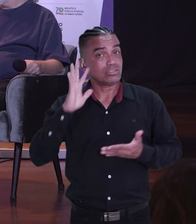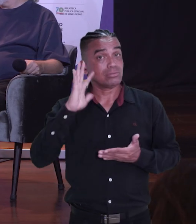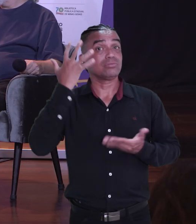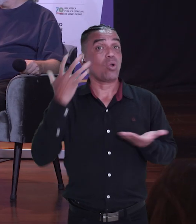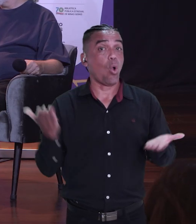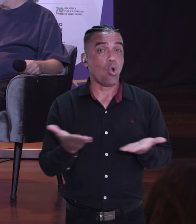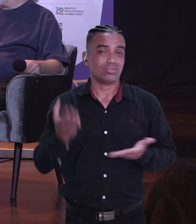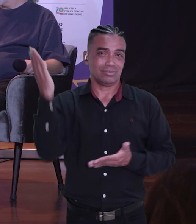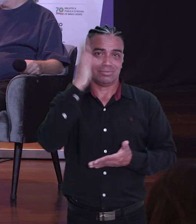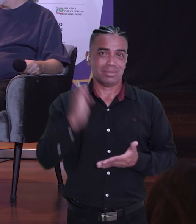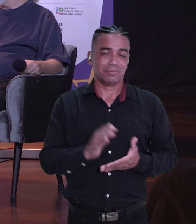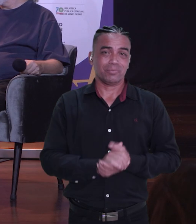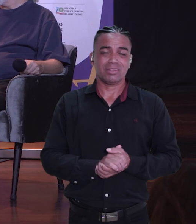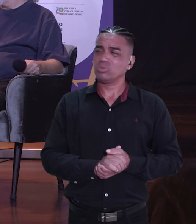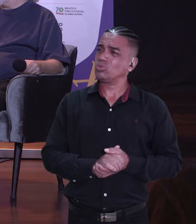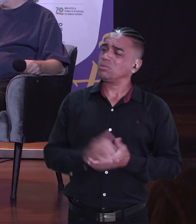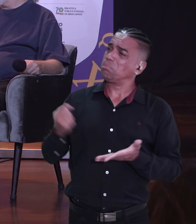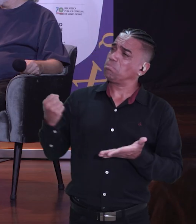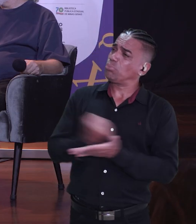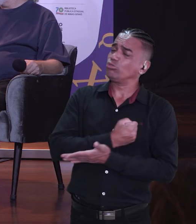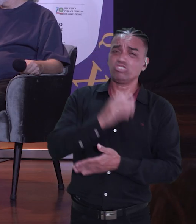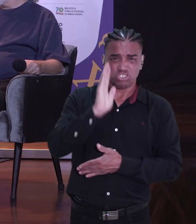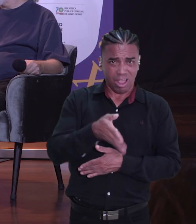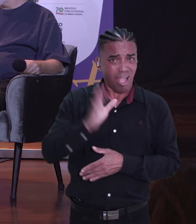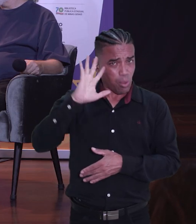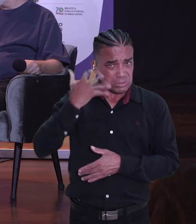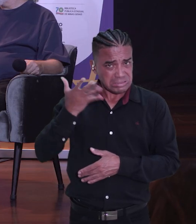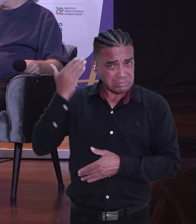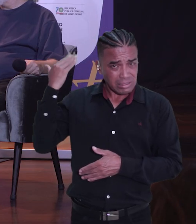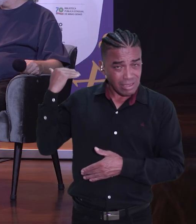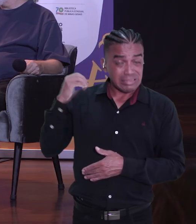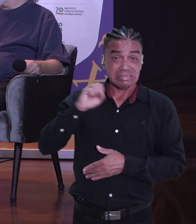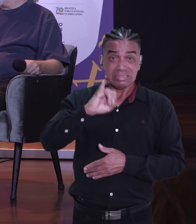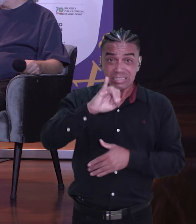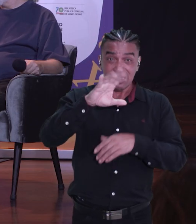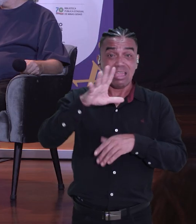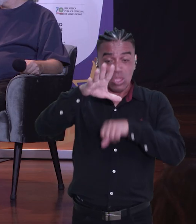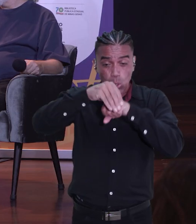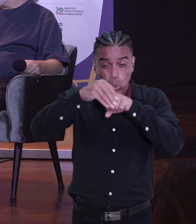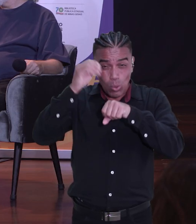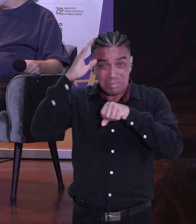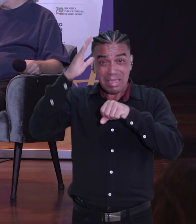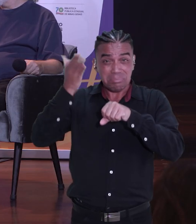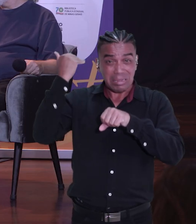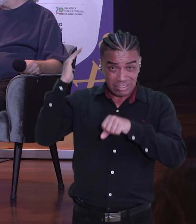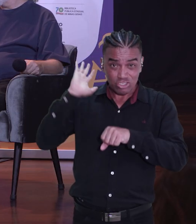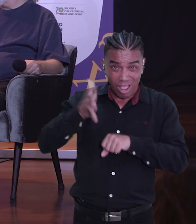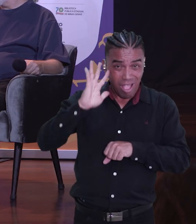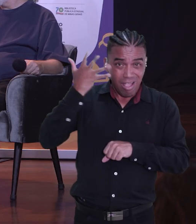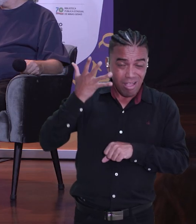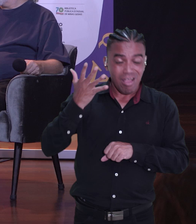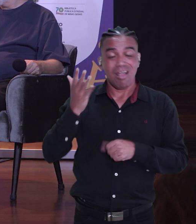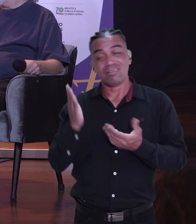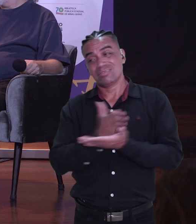entendeu? Então, quer dizer, as pessoas estão espantadas. Puxa vida, naquela época já era assim. Se houvesse um conhecimento mais amplo de que naquela época já foi